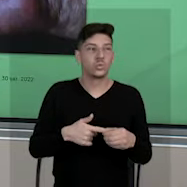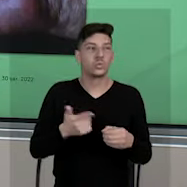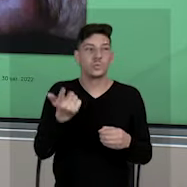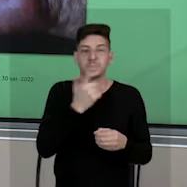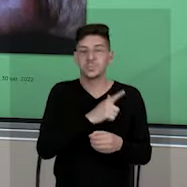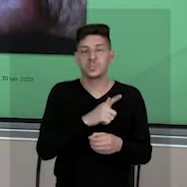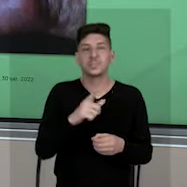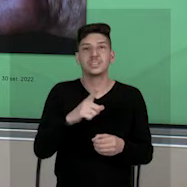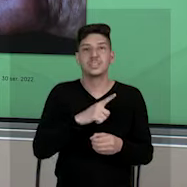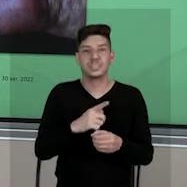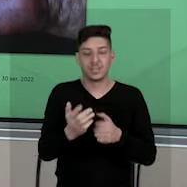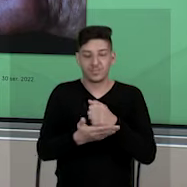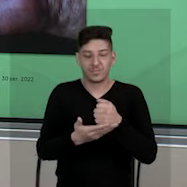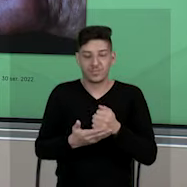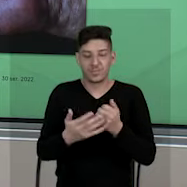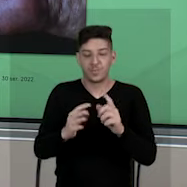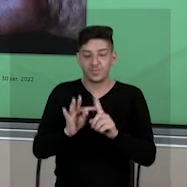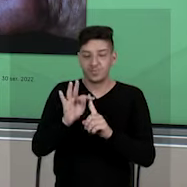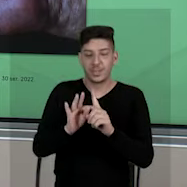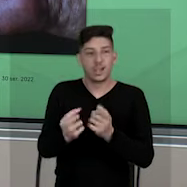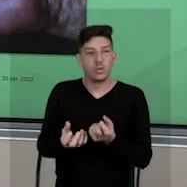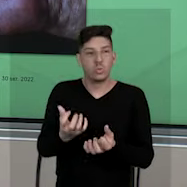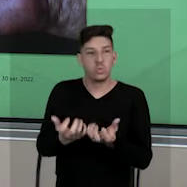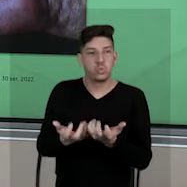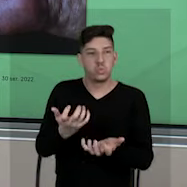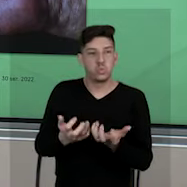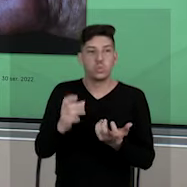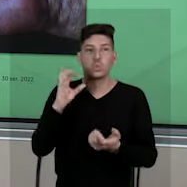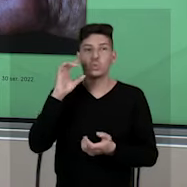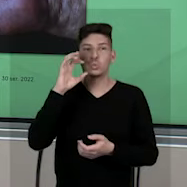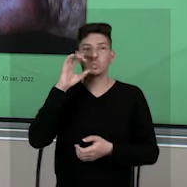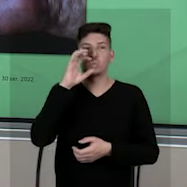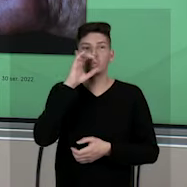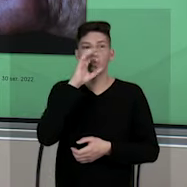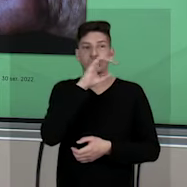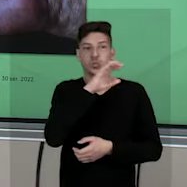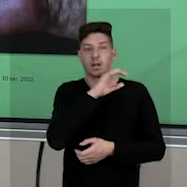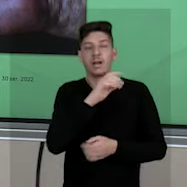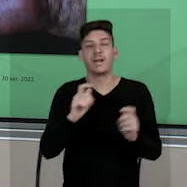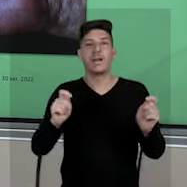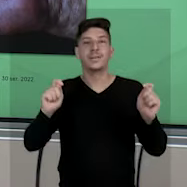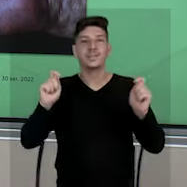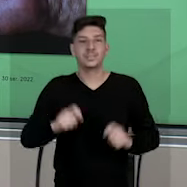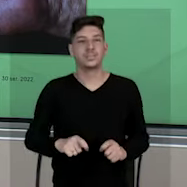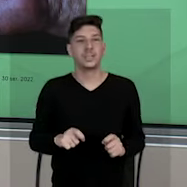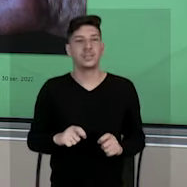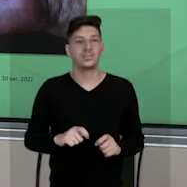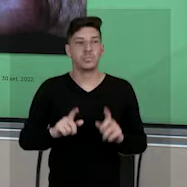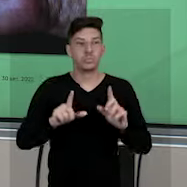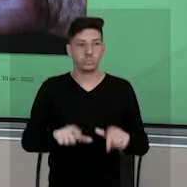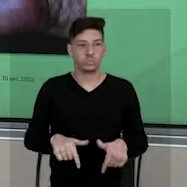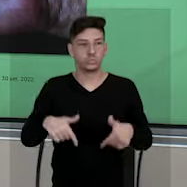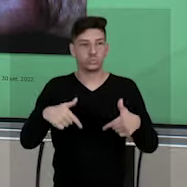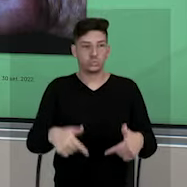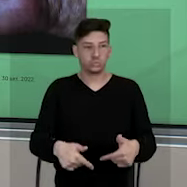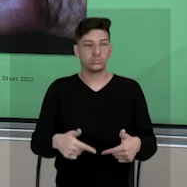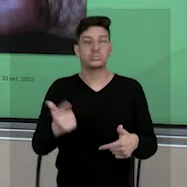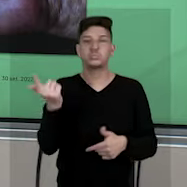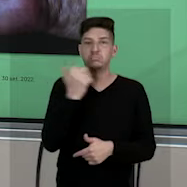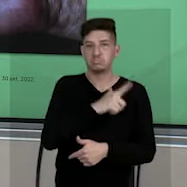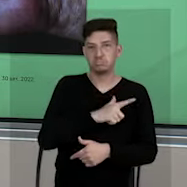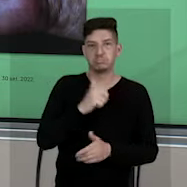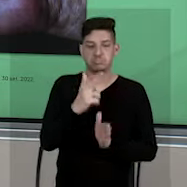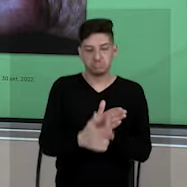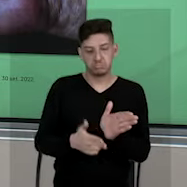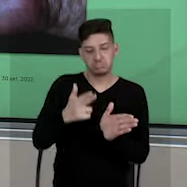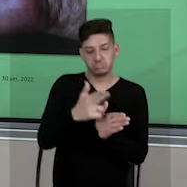fonte térmica, né, a parte do calor maior ali, que ia permitir que o trabalho fosse desenvolvido ali por aquela